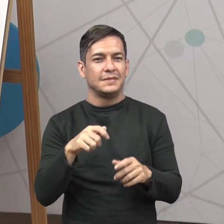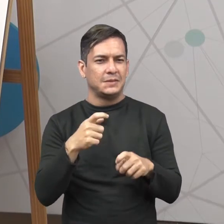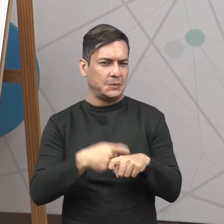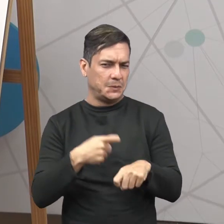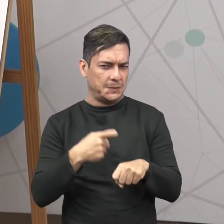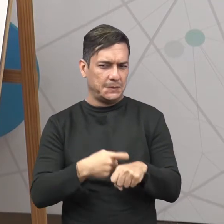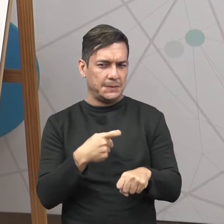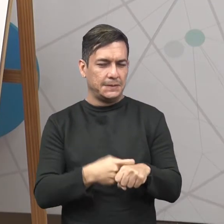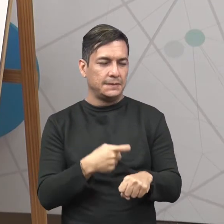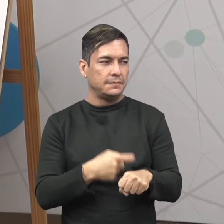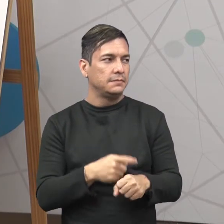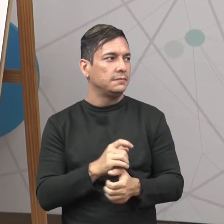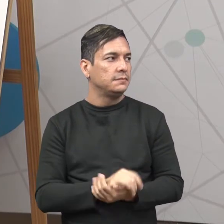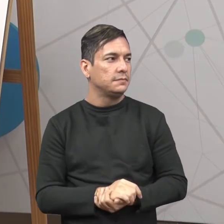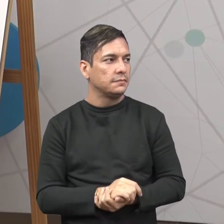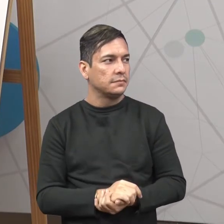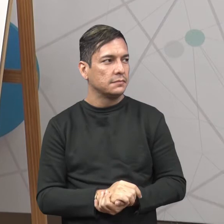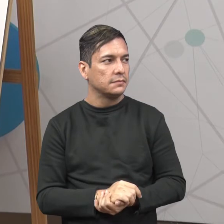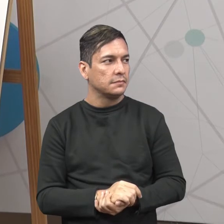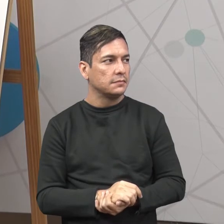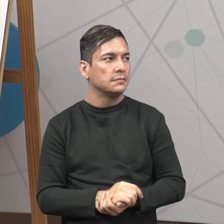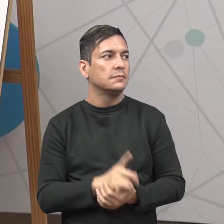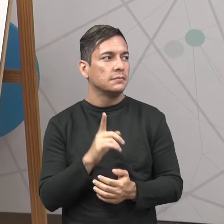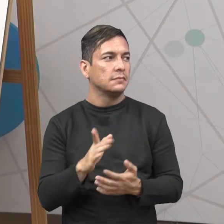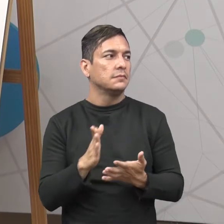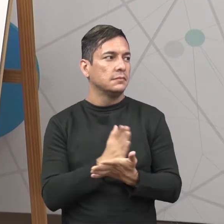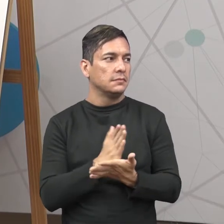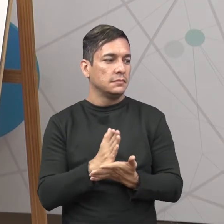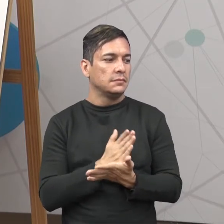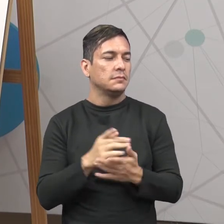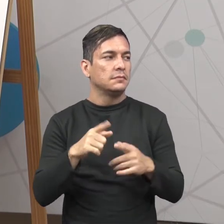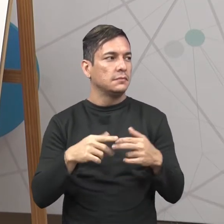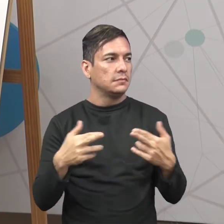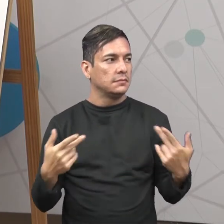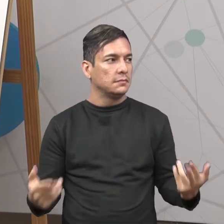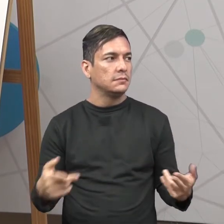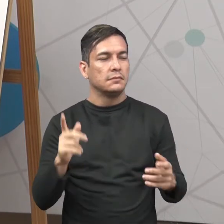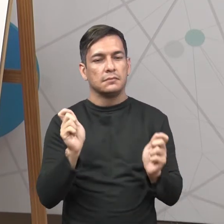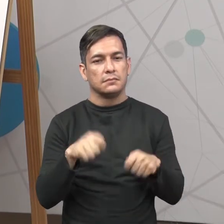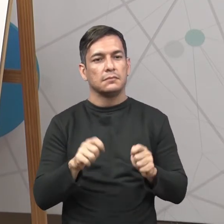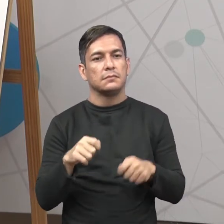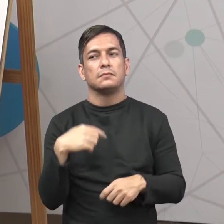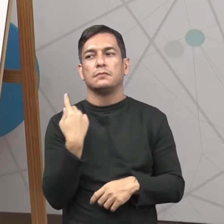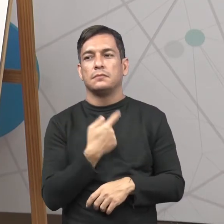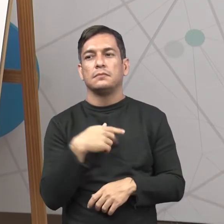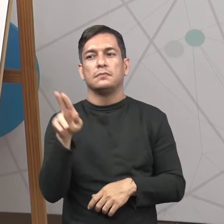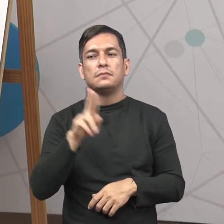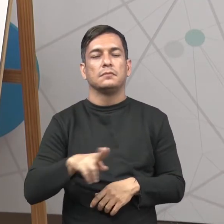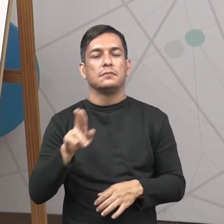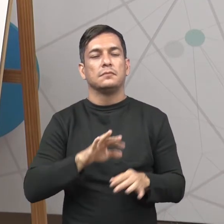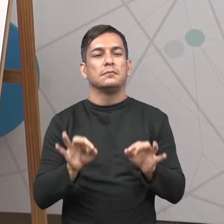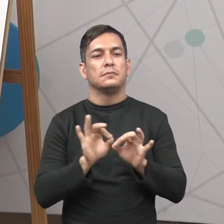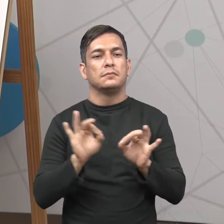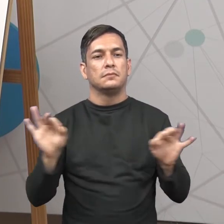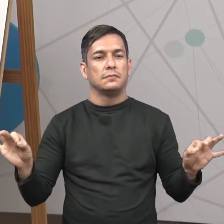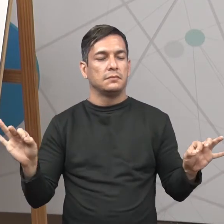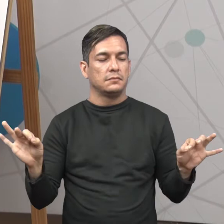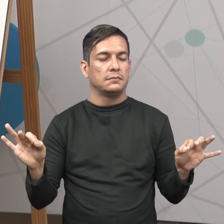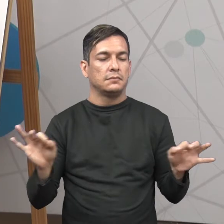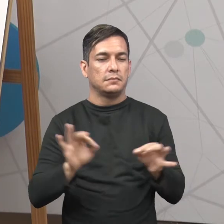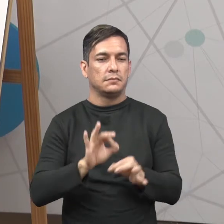duro. E esses são alguns dos instrumentos que podemos usar para medir